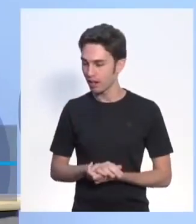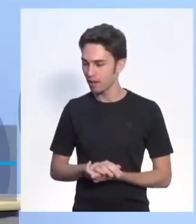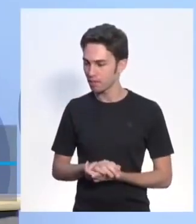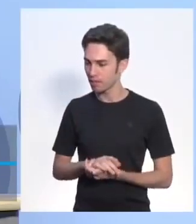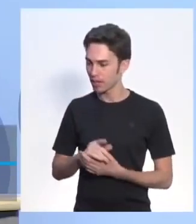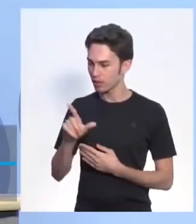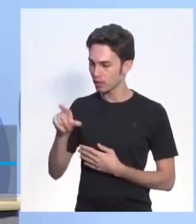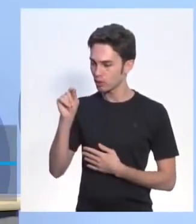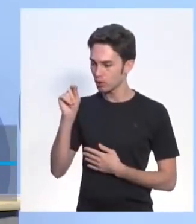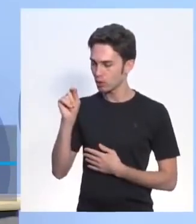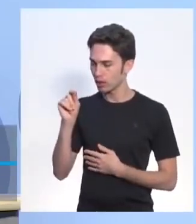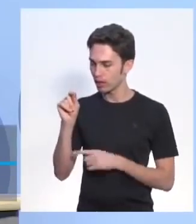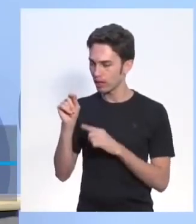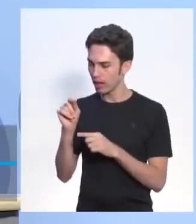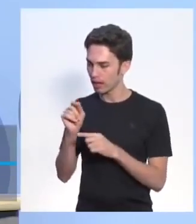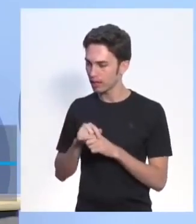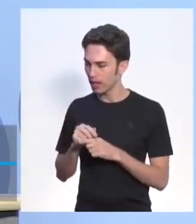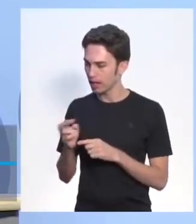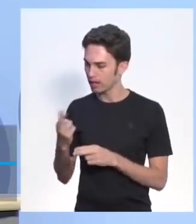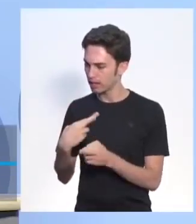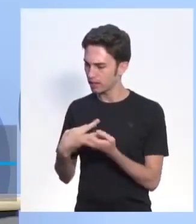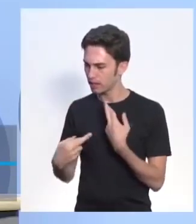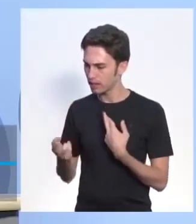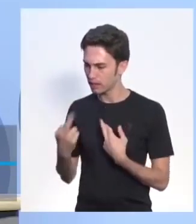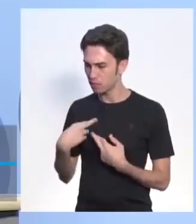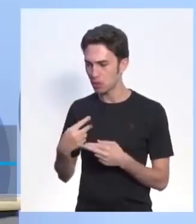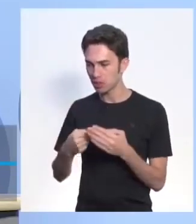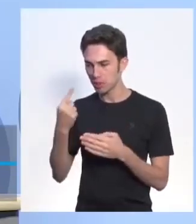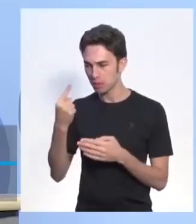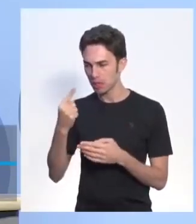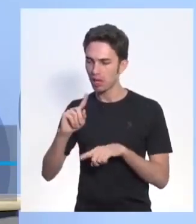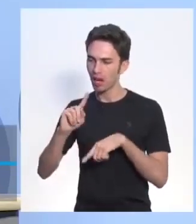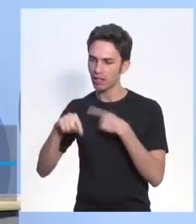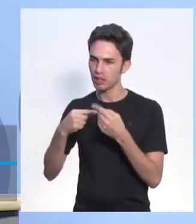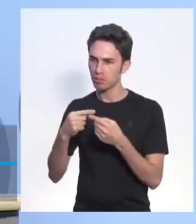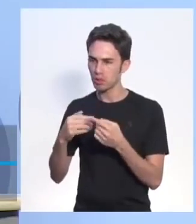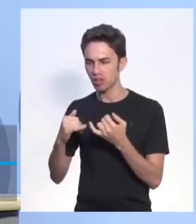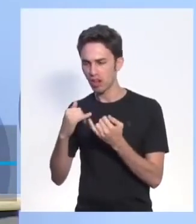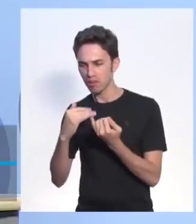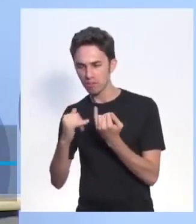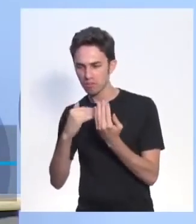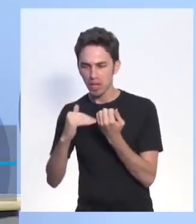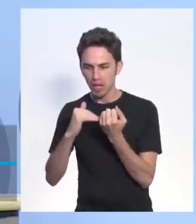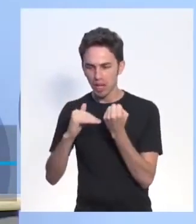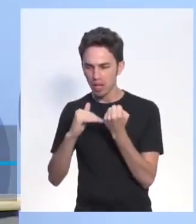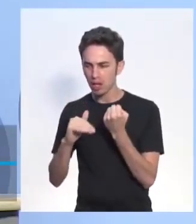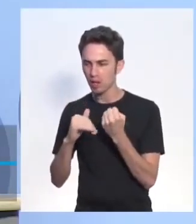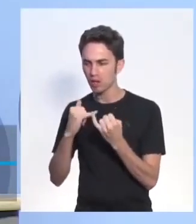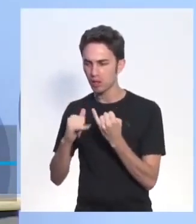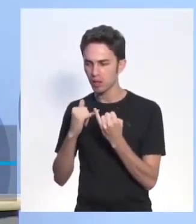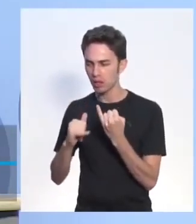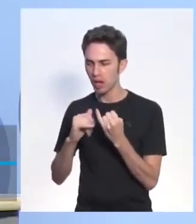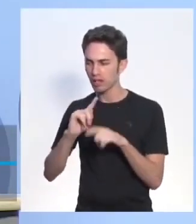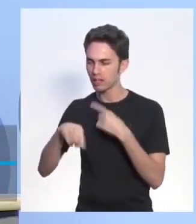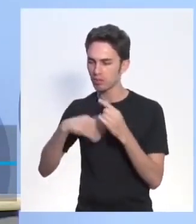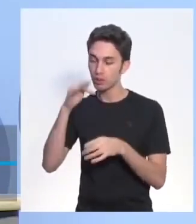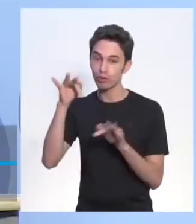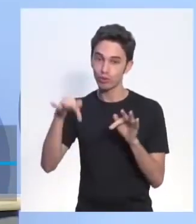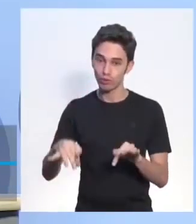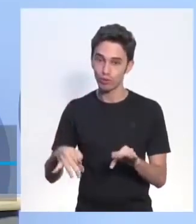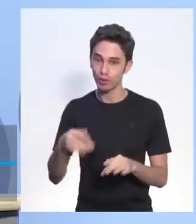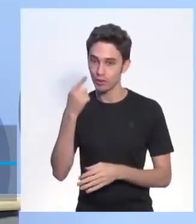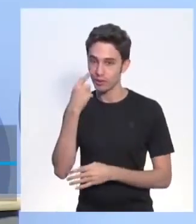aqui em primeiro lugar as respostas que vieram primeiro, depois eu vou lá para o meio do chat e aí para o final do chat, para